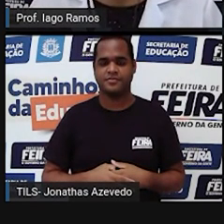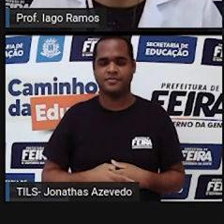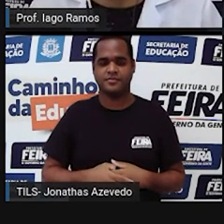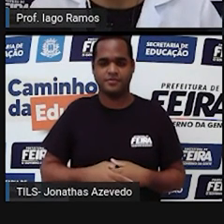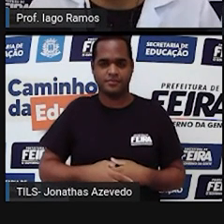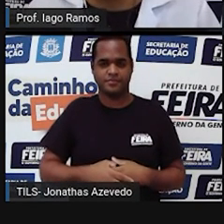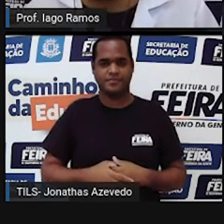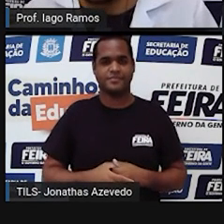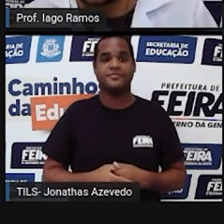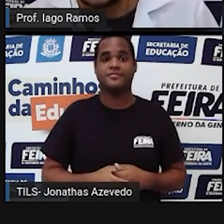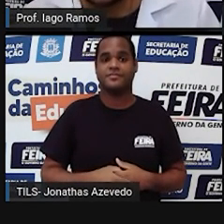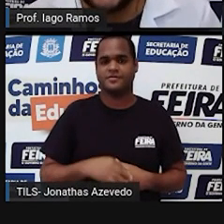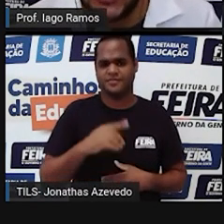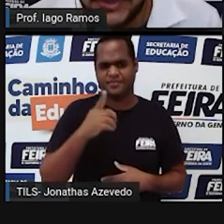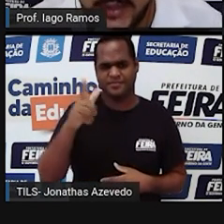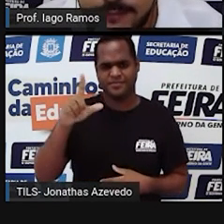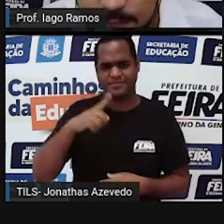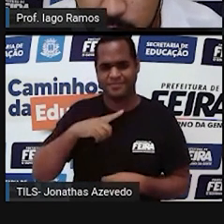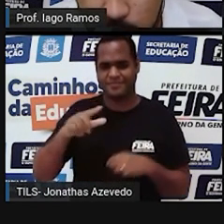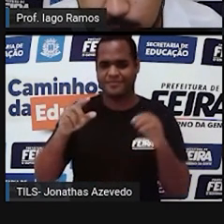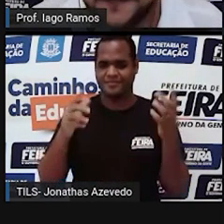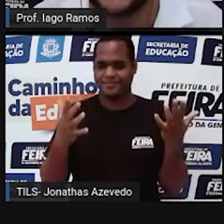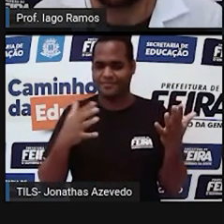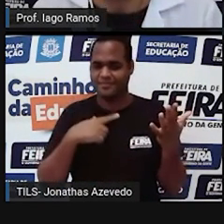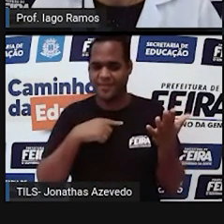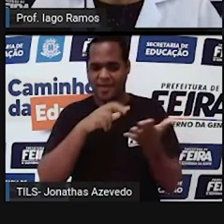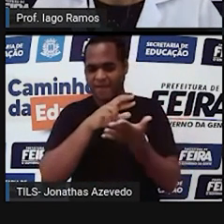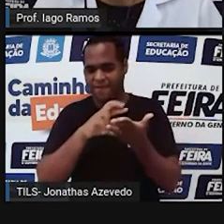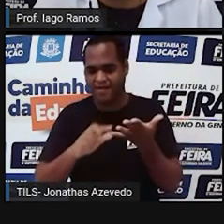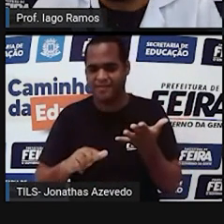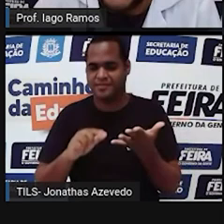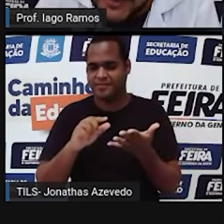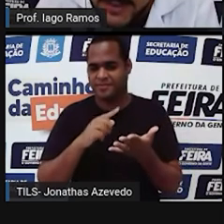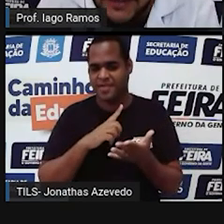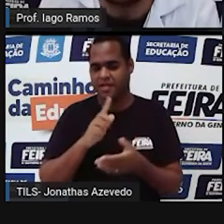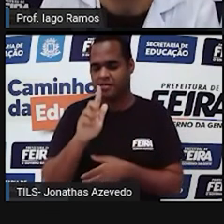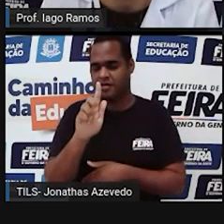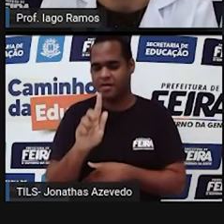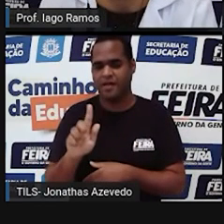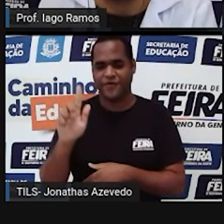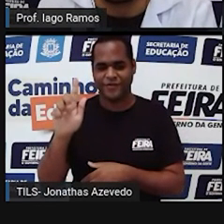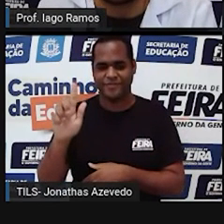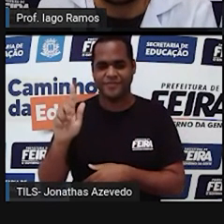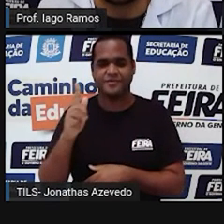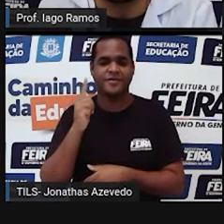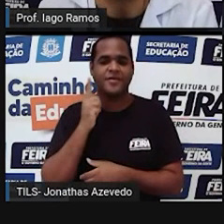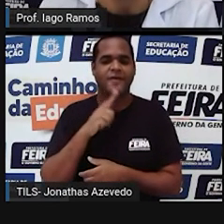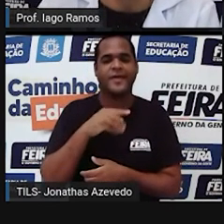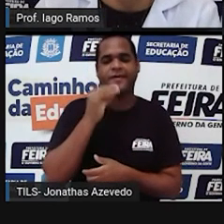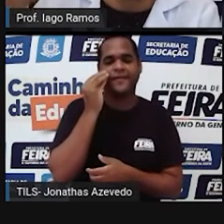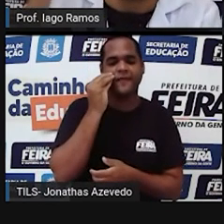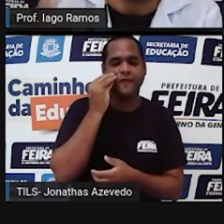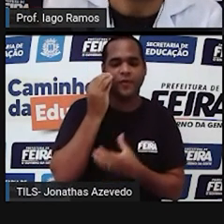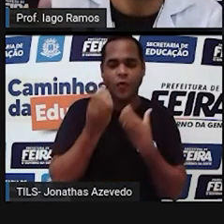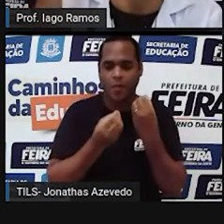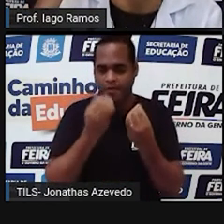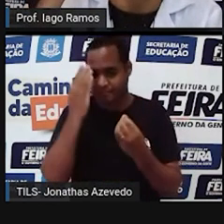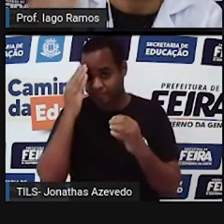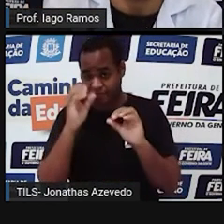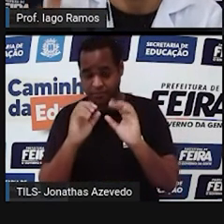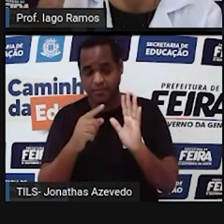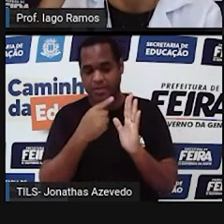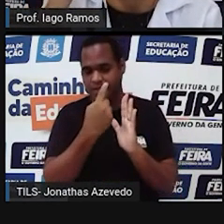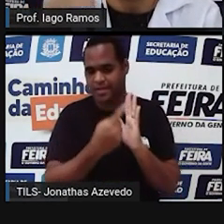Bom, então sobre essa parte de tipo de gráfico, vamos testar para ver se entendeu?